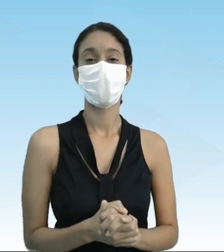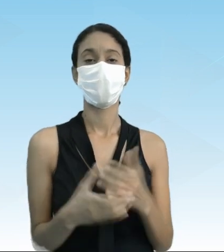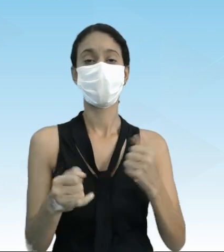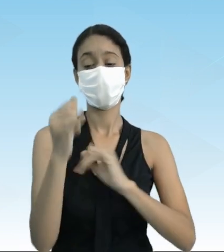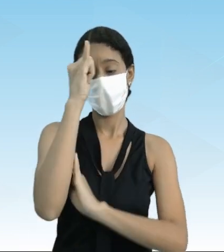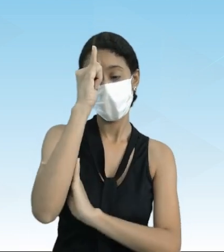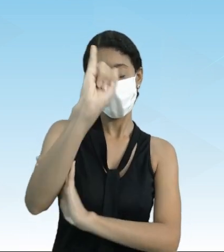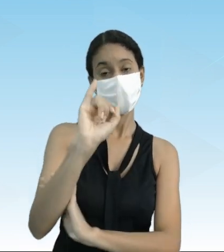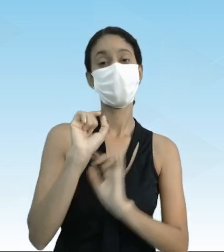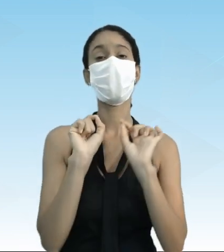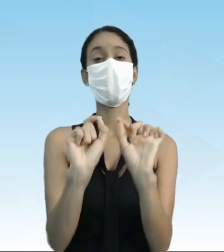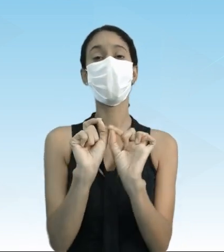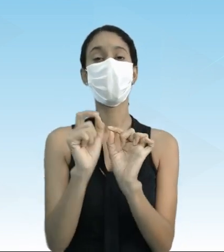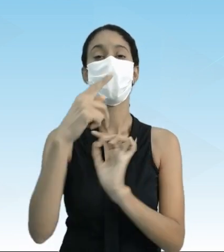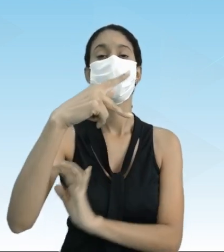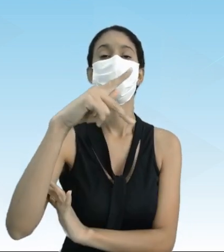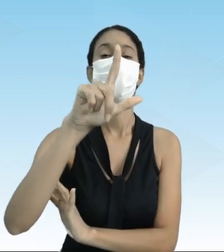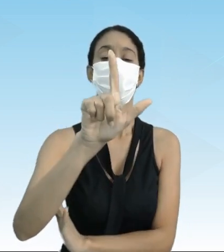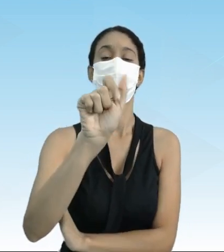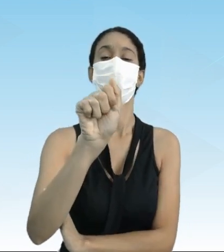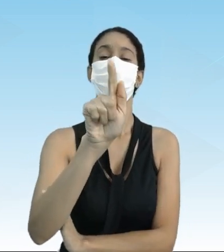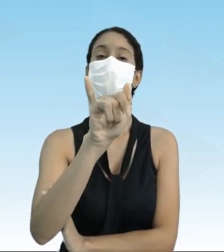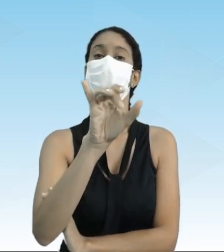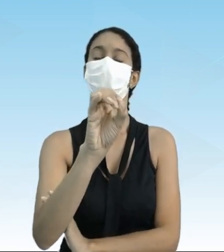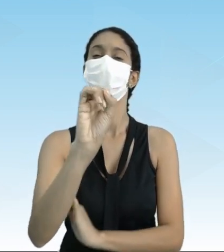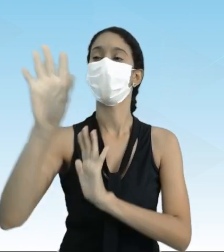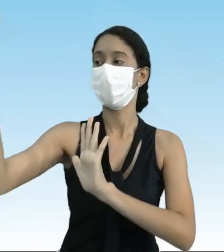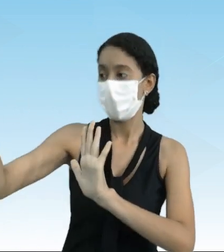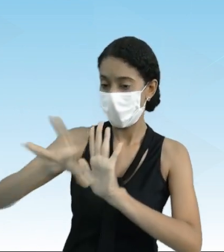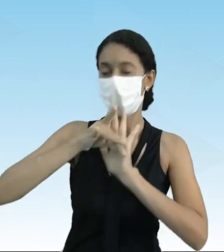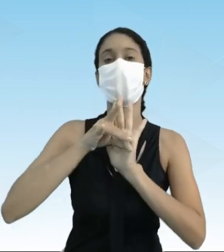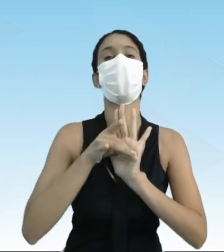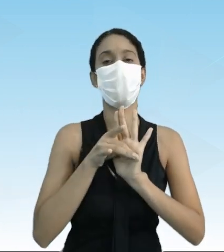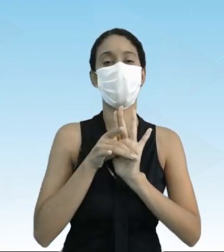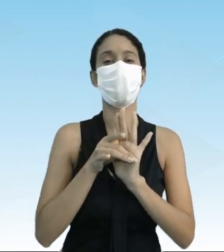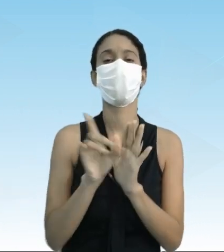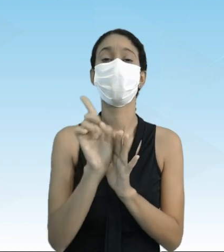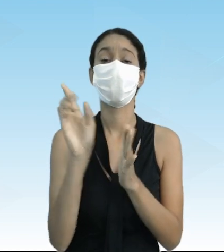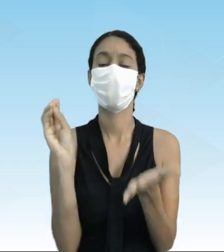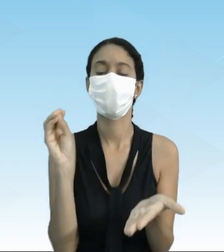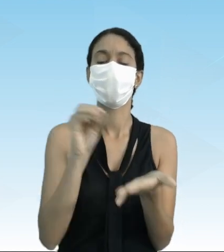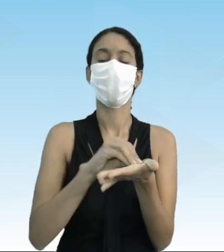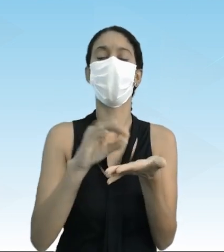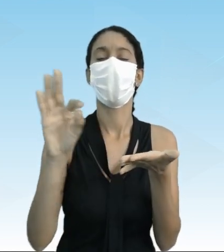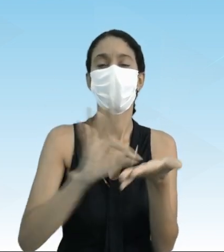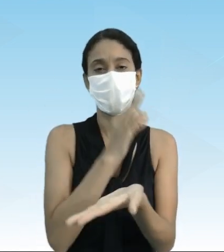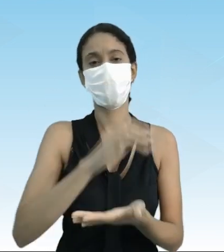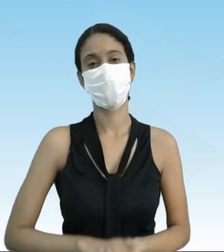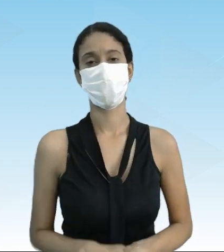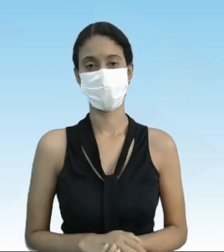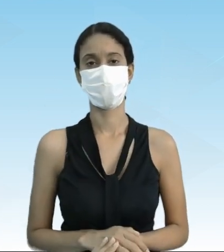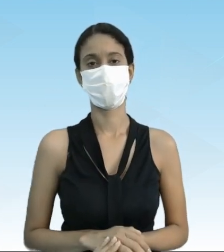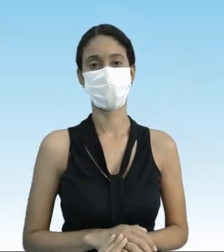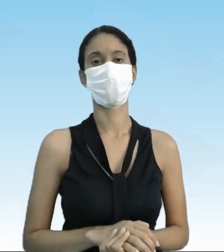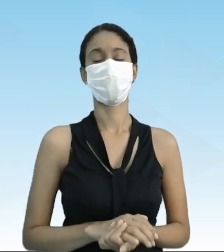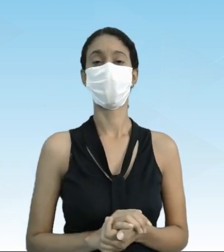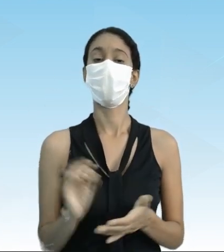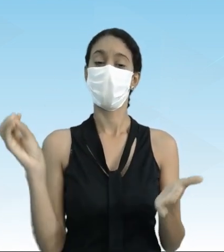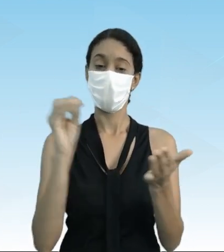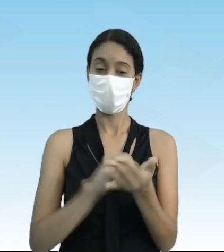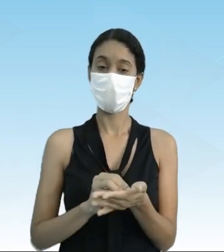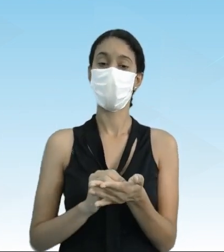evitar o quê? O plágio, que é a cópia indevida, ou seja, não cópia, é a apropriação